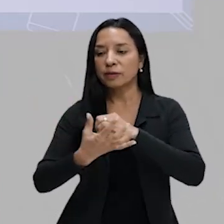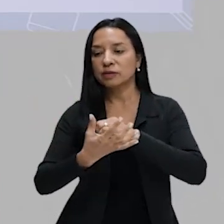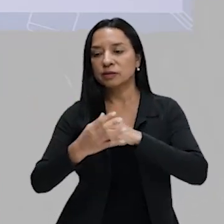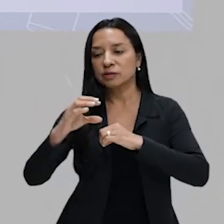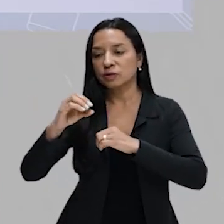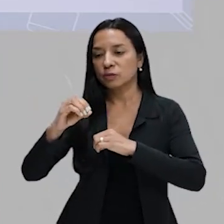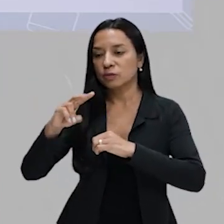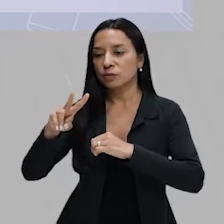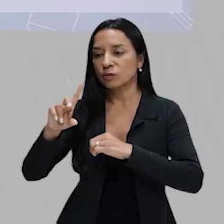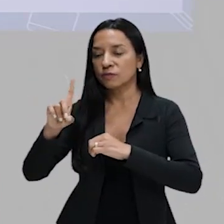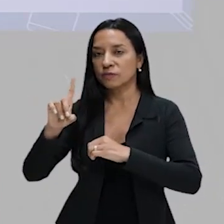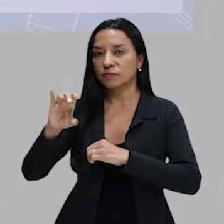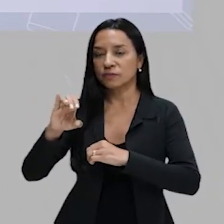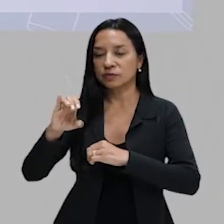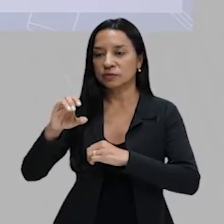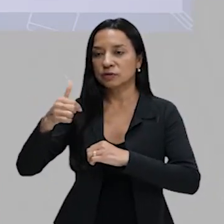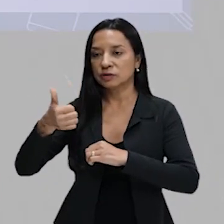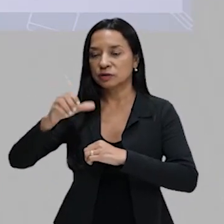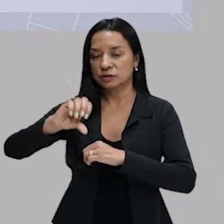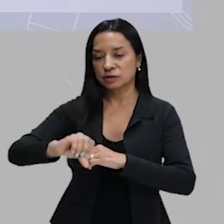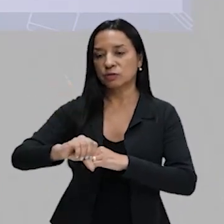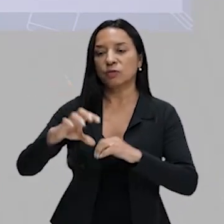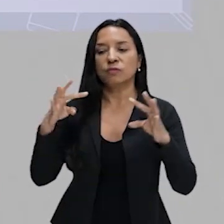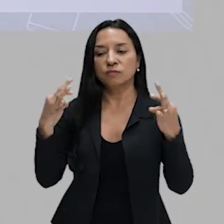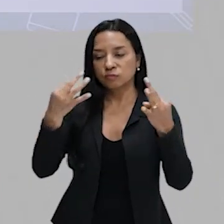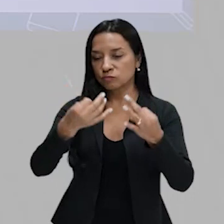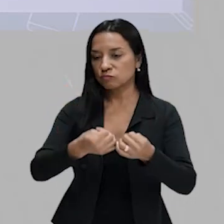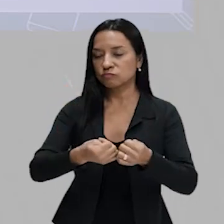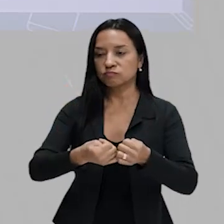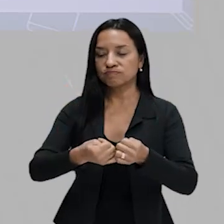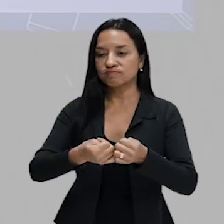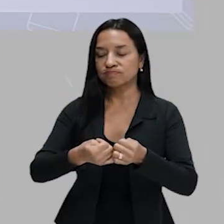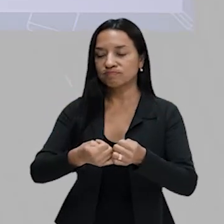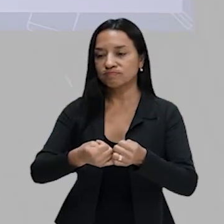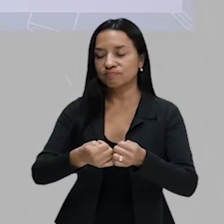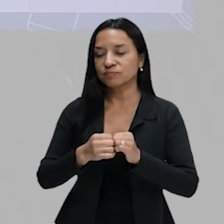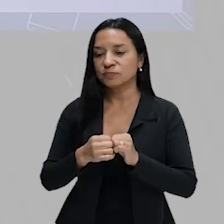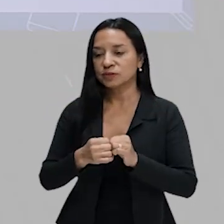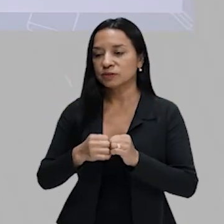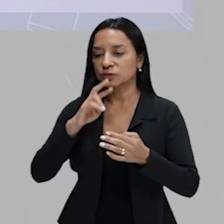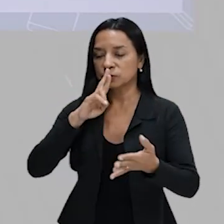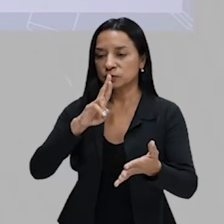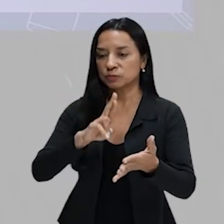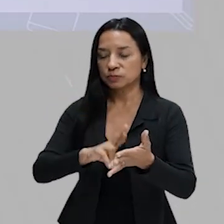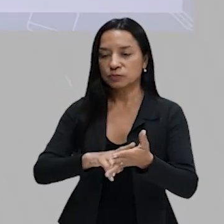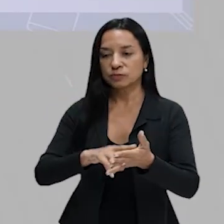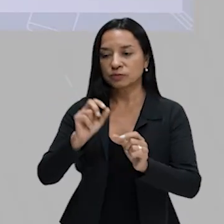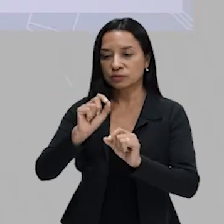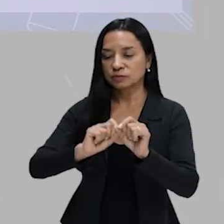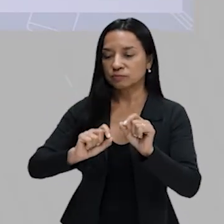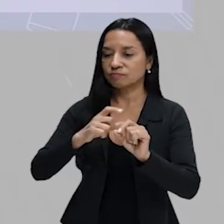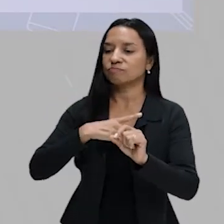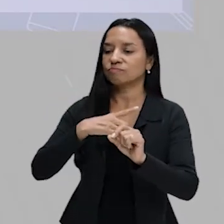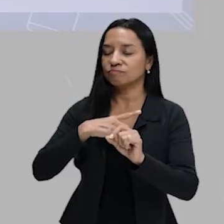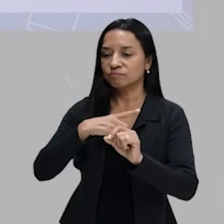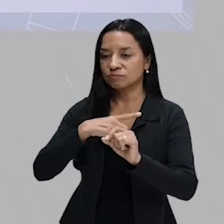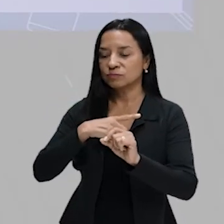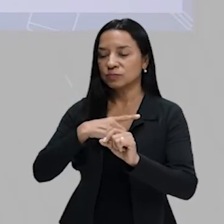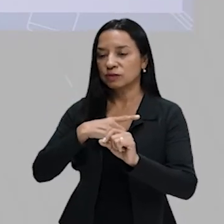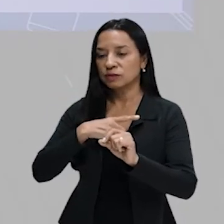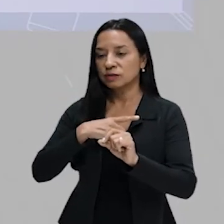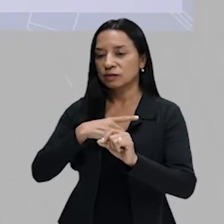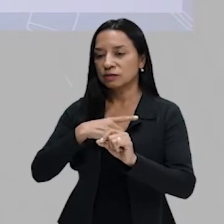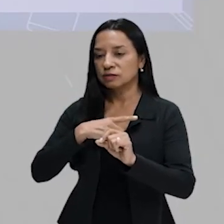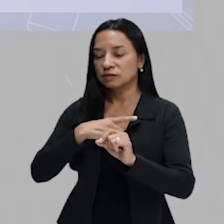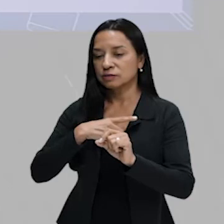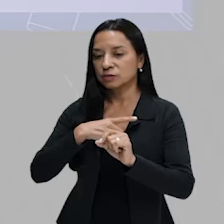coronavírus, Covid-19. Então, todas essas respostas que a gente tem tido é graças